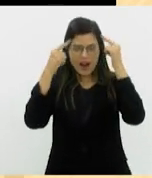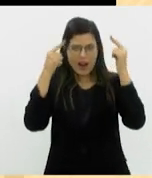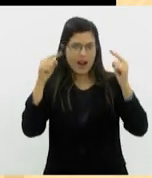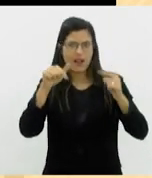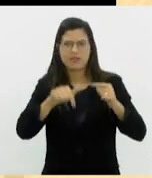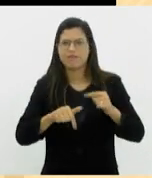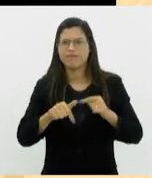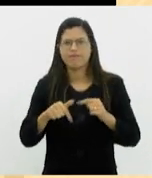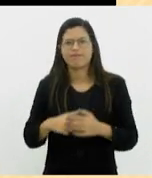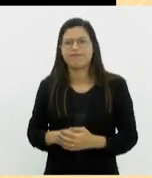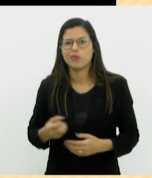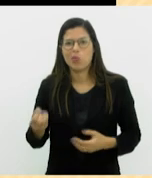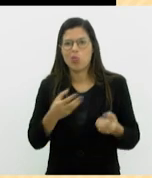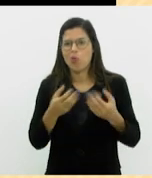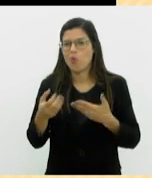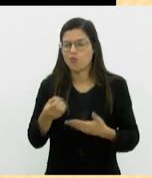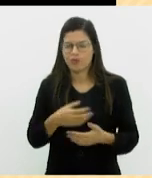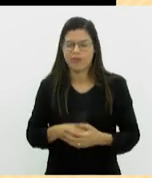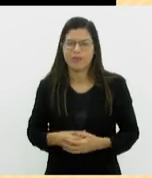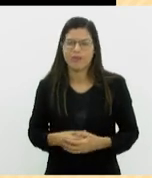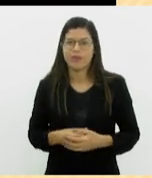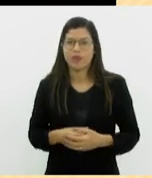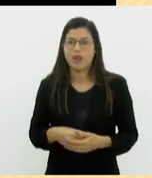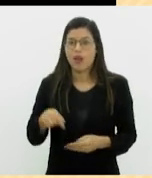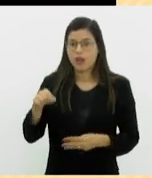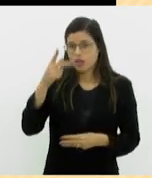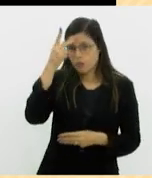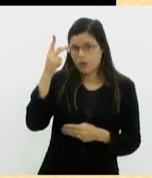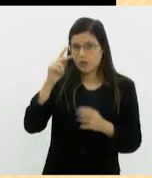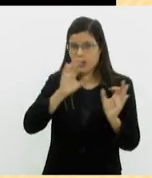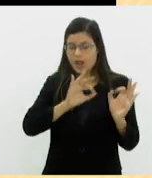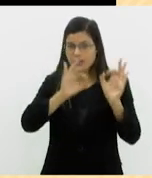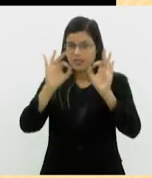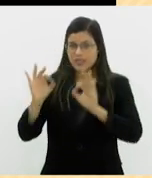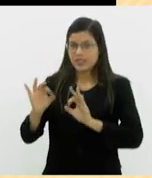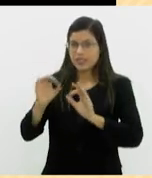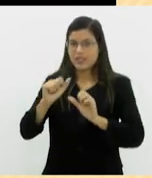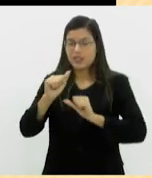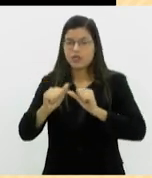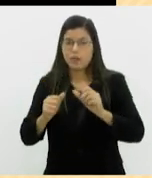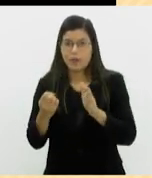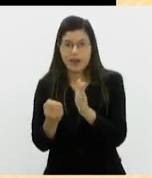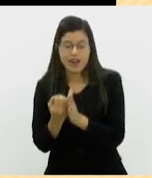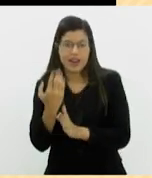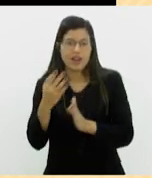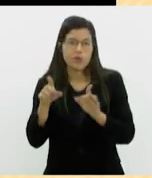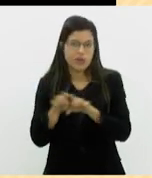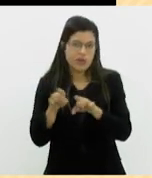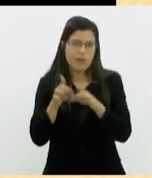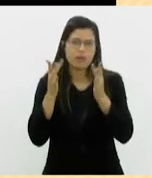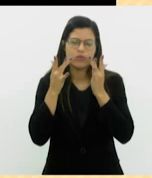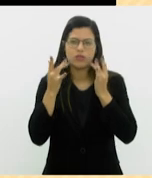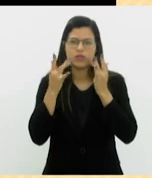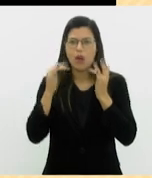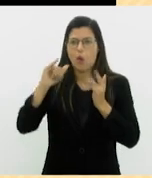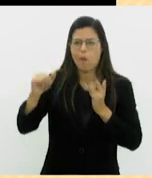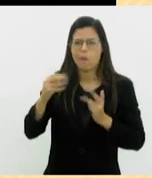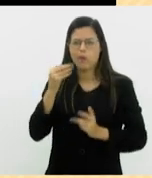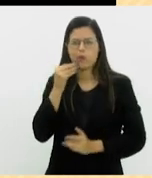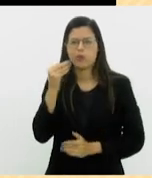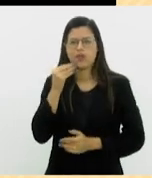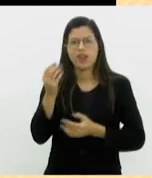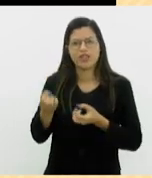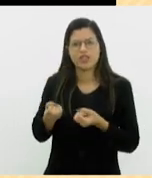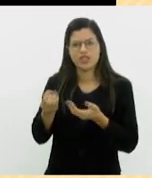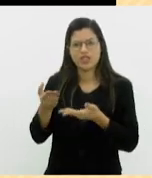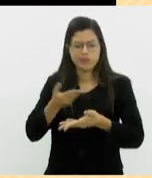cada apresentação. A partir daí, os espectadores se transformam em coautores do espetáculo e têm a oportunidade de contribuir